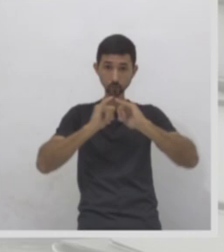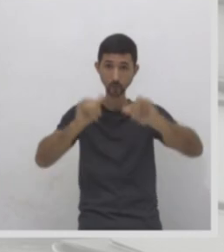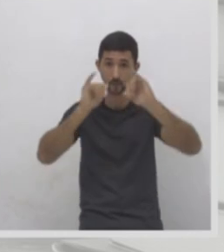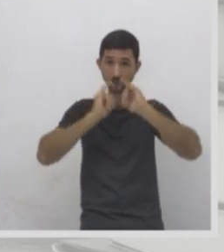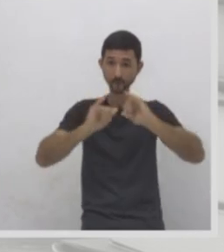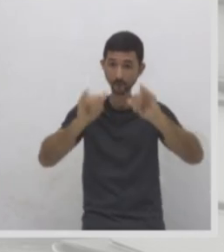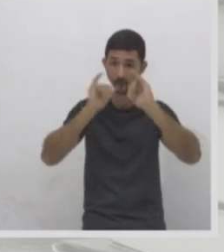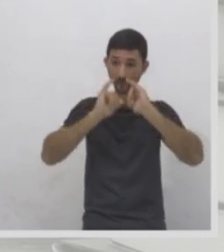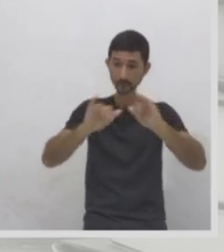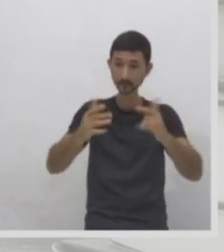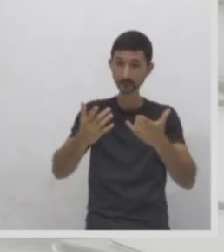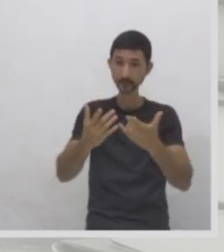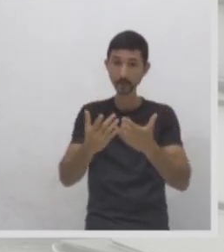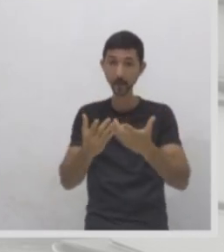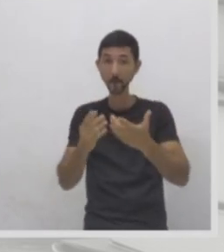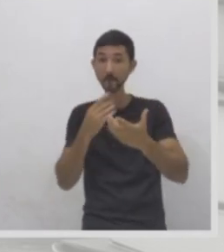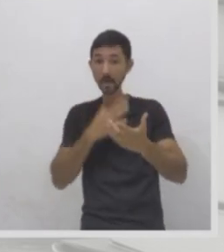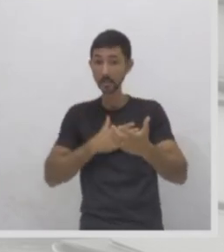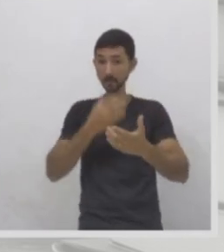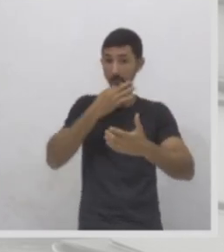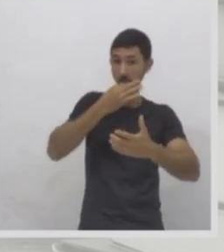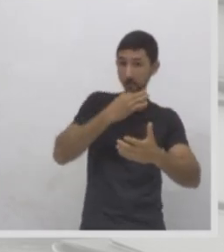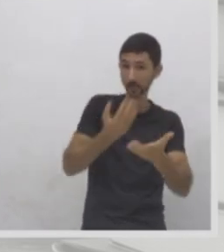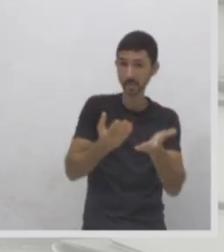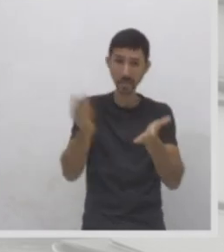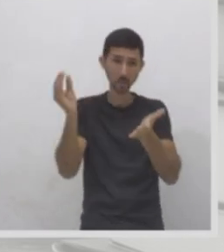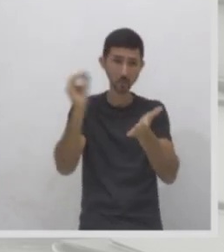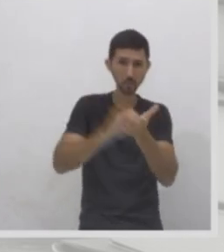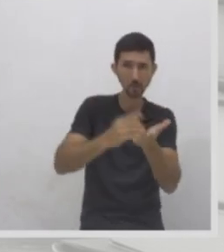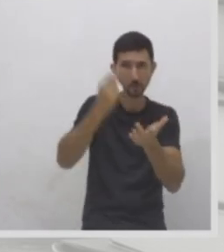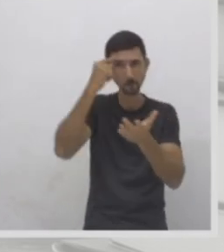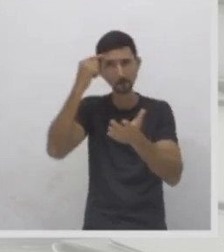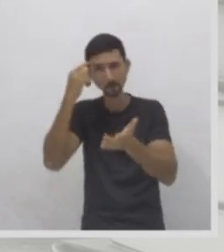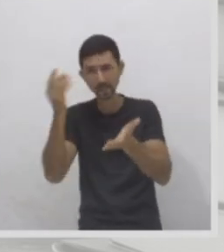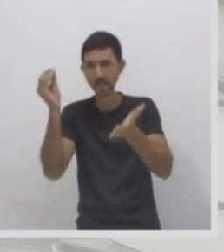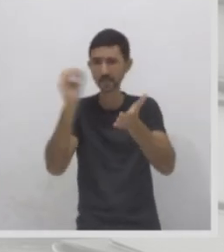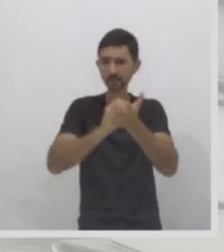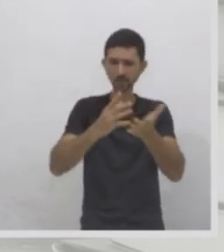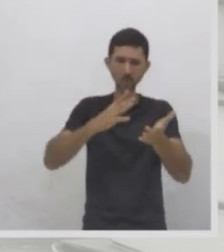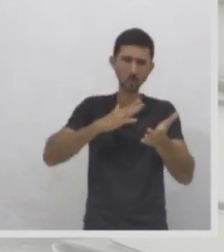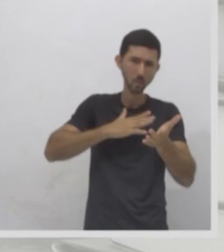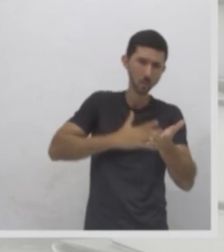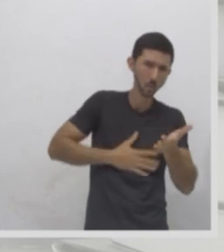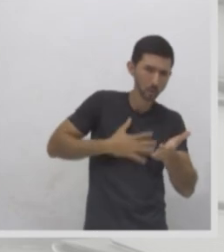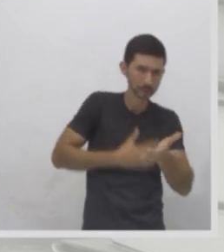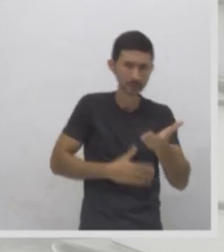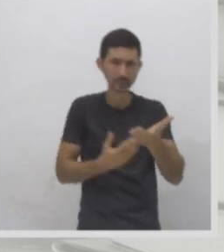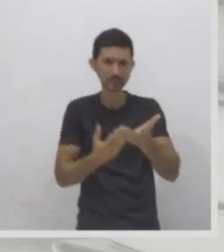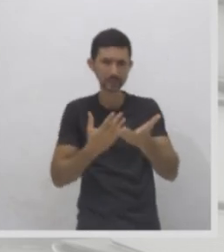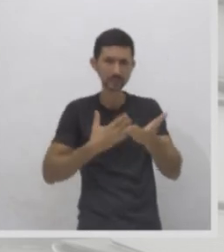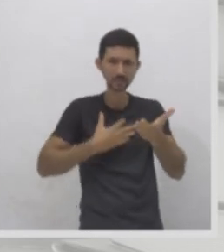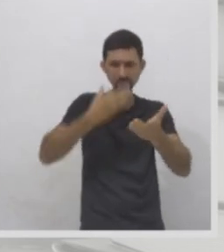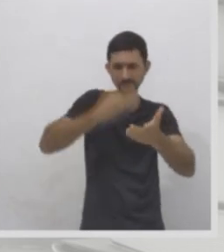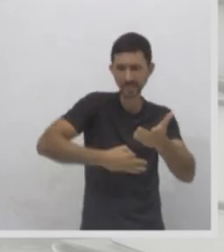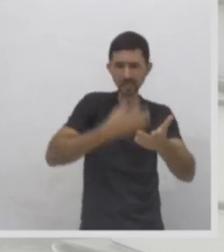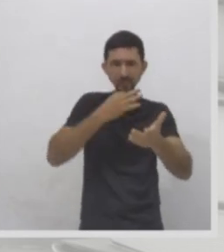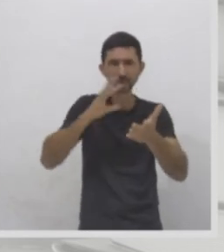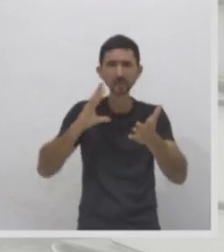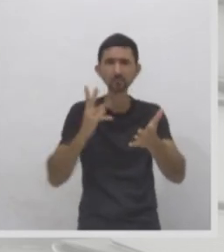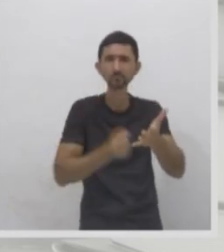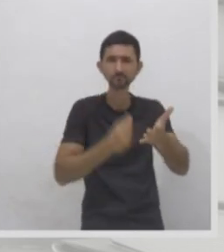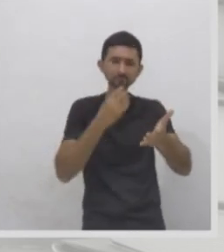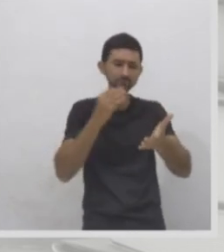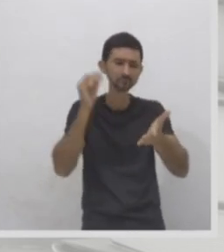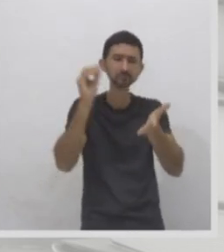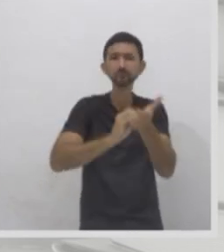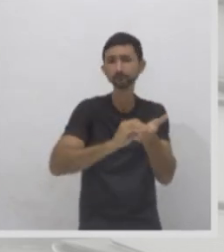que necessariamente a minha opinião, aquilo que eu penso, aquilo que eu gostaria, aquilo que eu acho que é certo, aquilo que eu acho que é errado, esteja